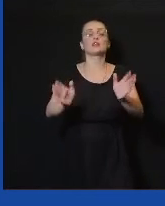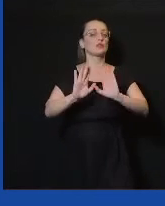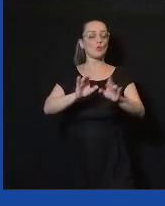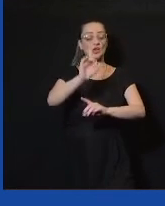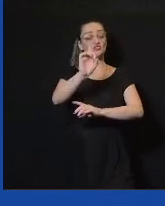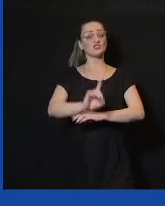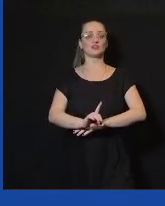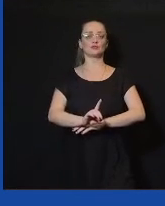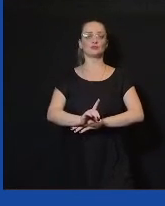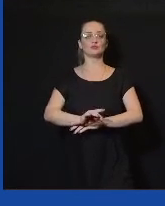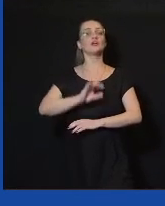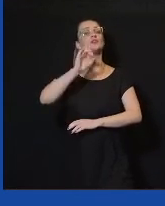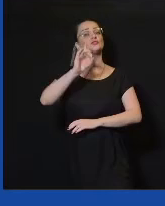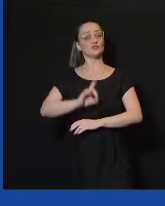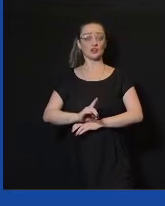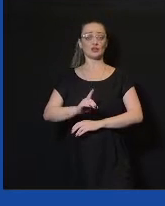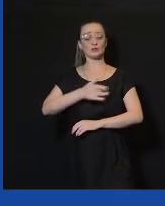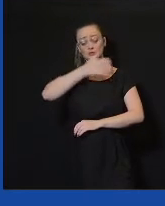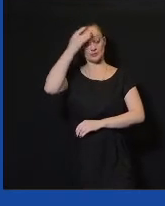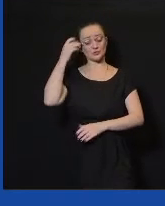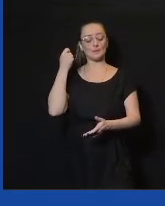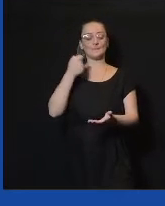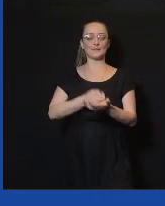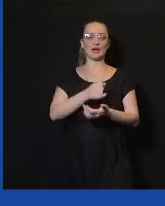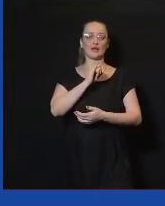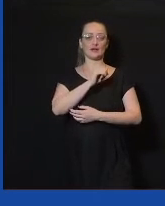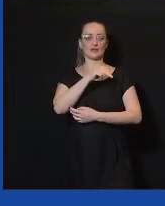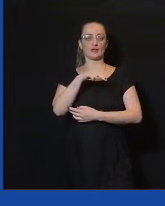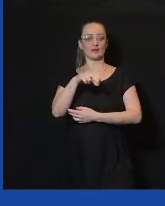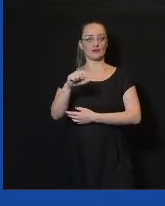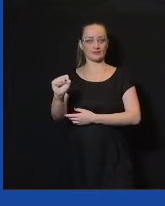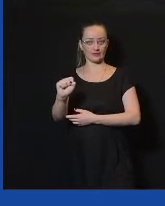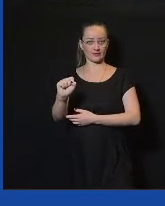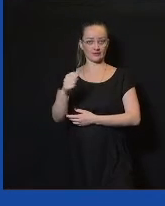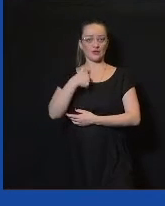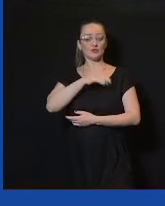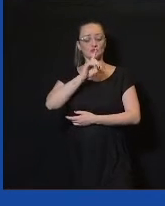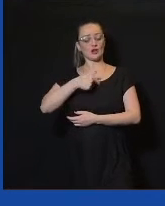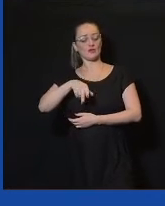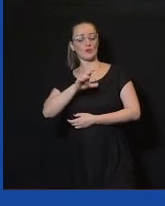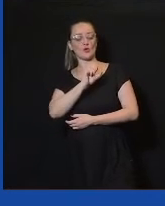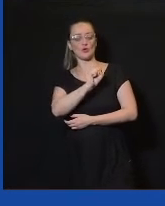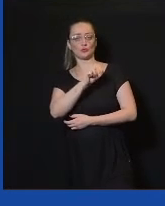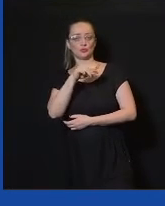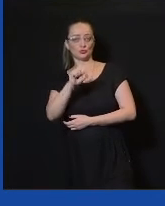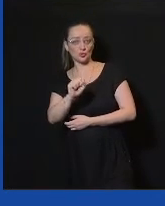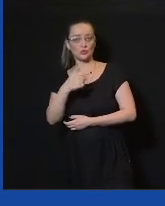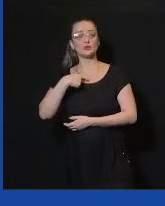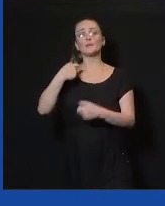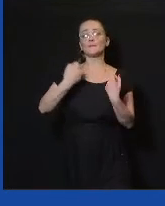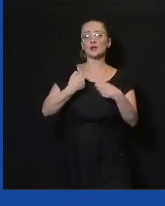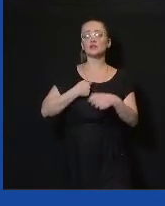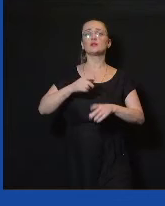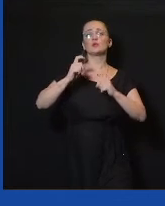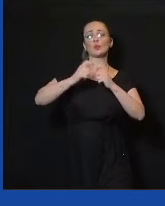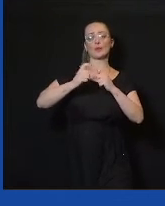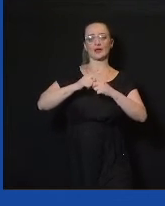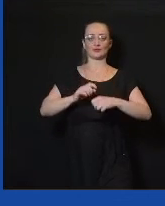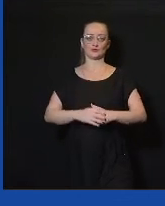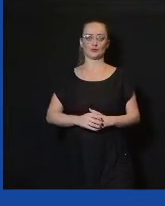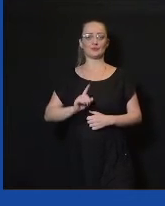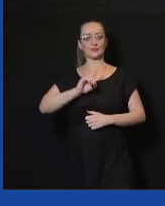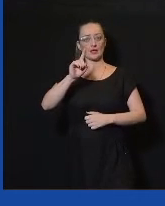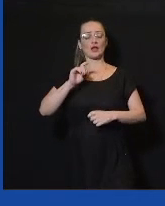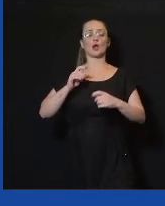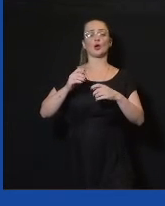porque as pessoas trabalham e pagam pelo INSS. É um direito quando a pessoa vai no SUS e ela precisa de um médico para aquela doença de